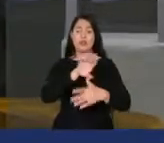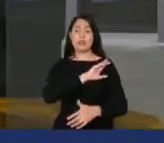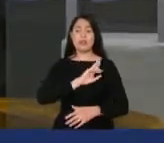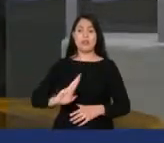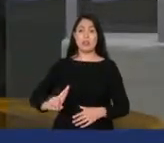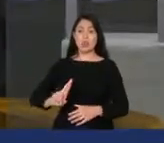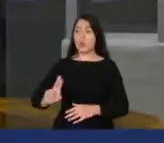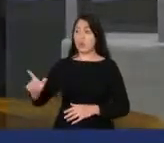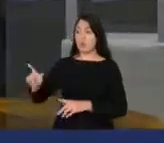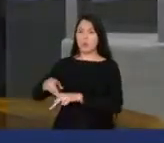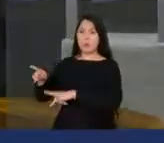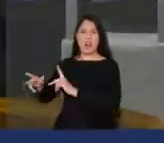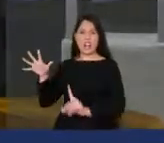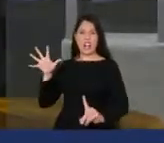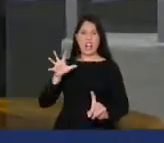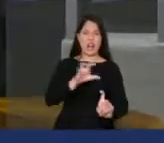populares.